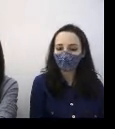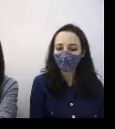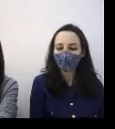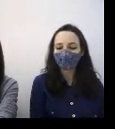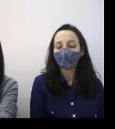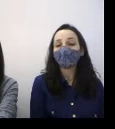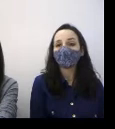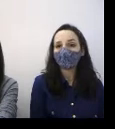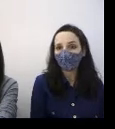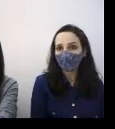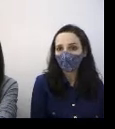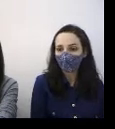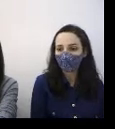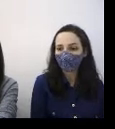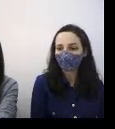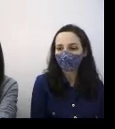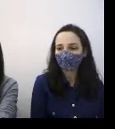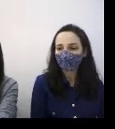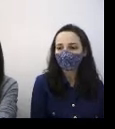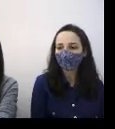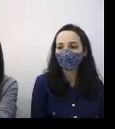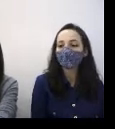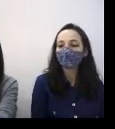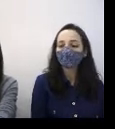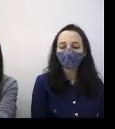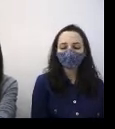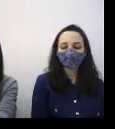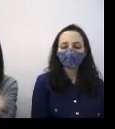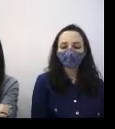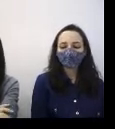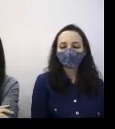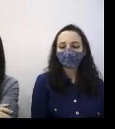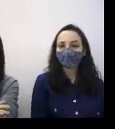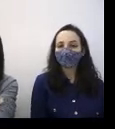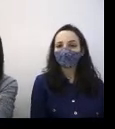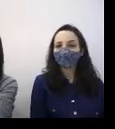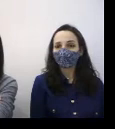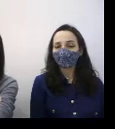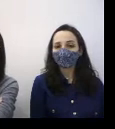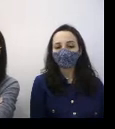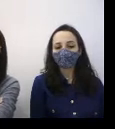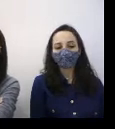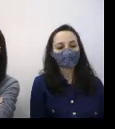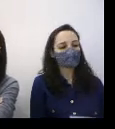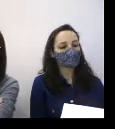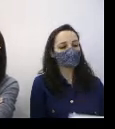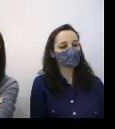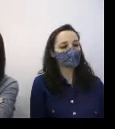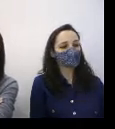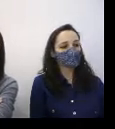ser pensada, ressignificada, né? Uhum. No luto, o